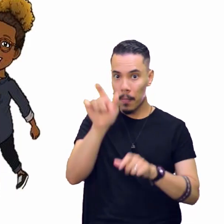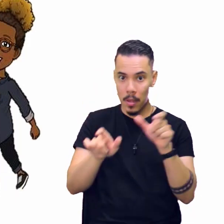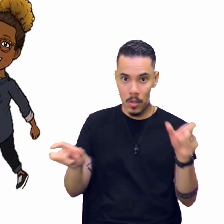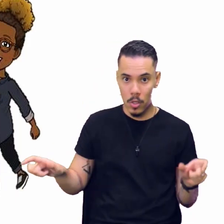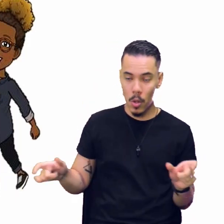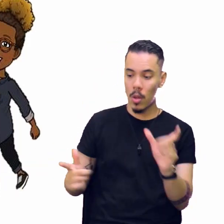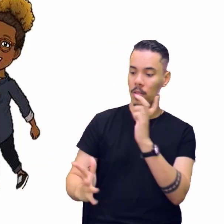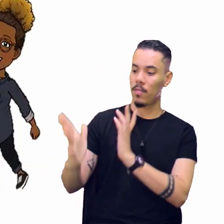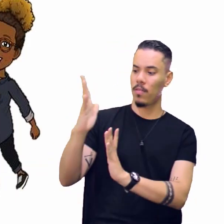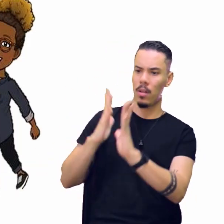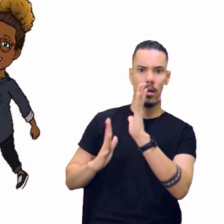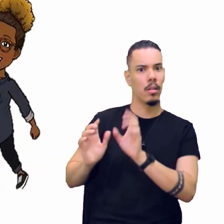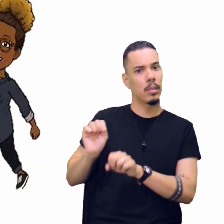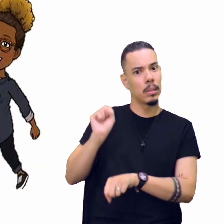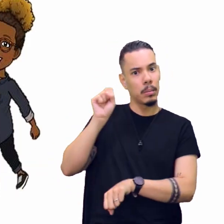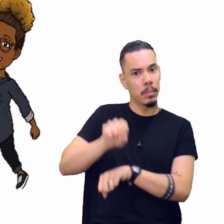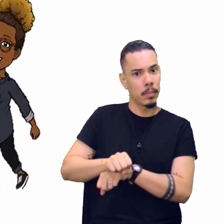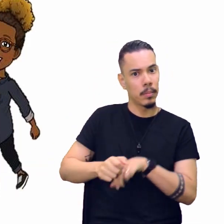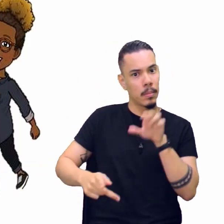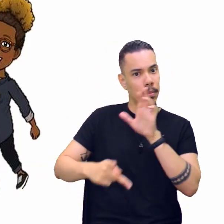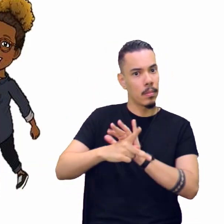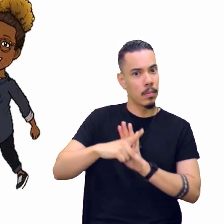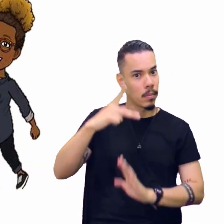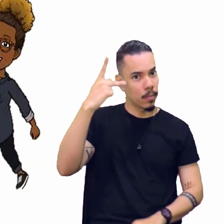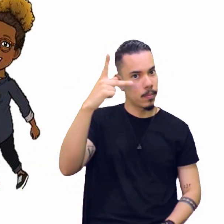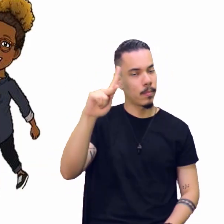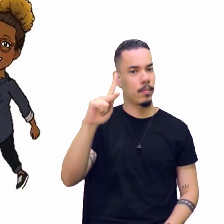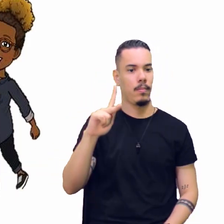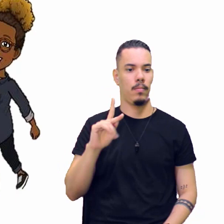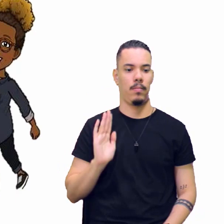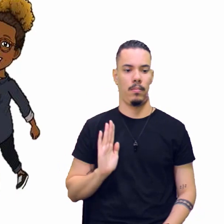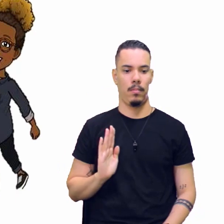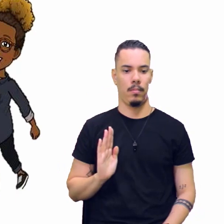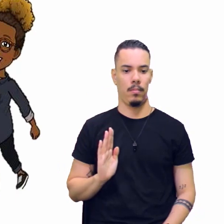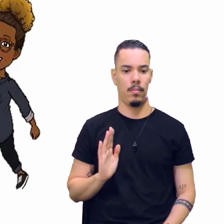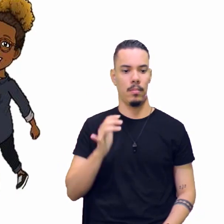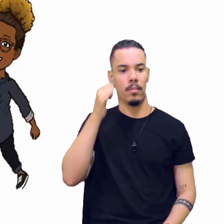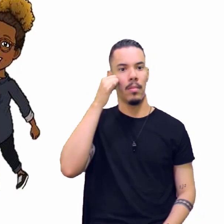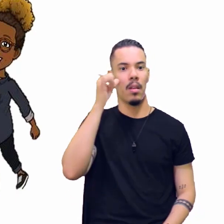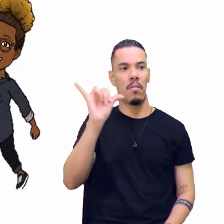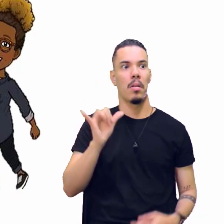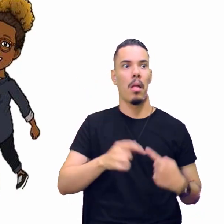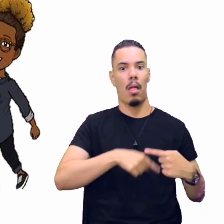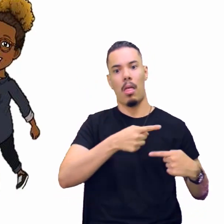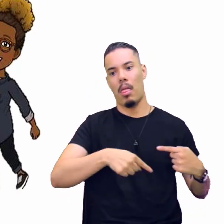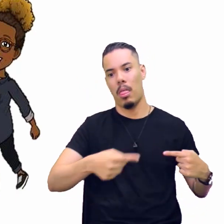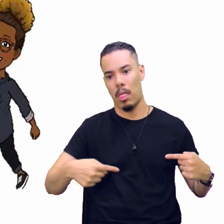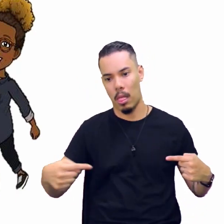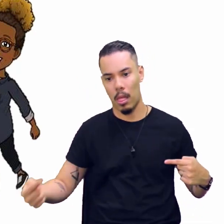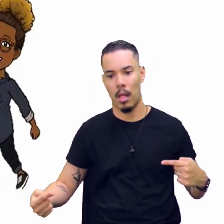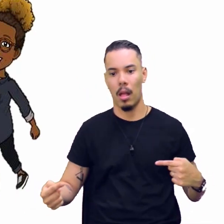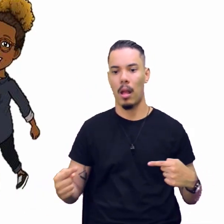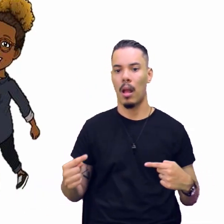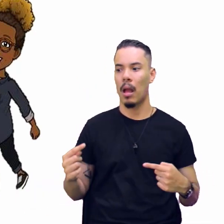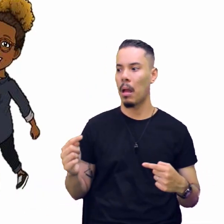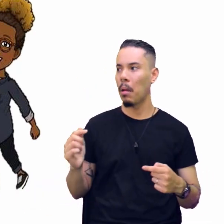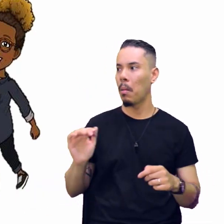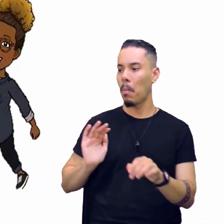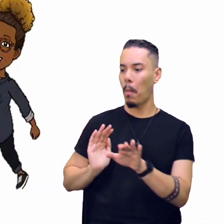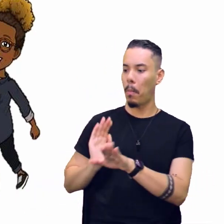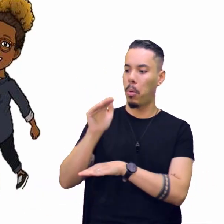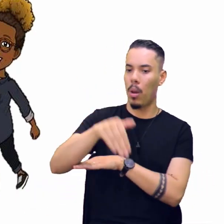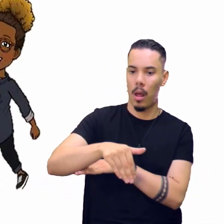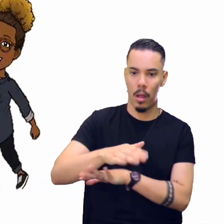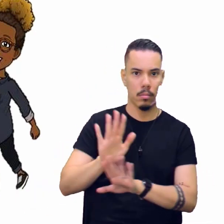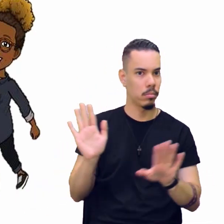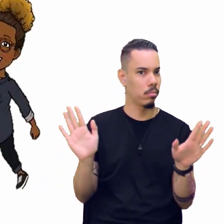falando, aguarde a sua vez, tá certo? Não vai atropelando, né, a palavra do outro,